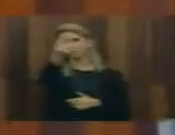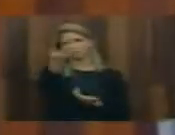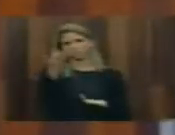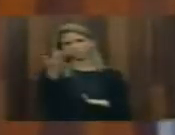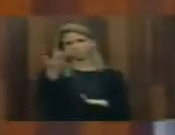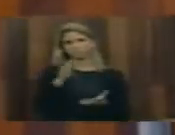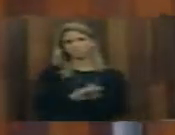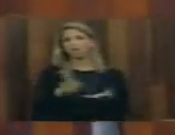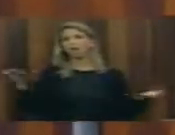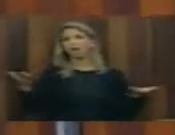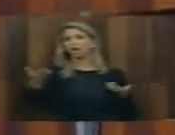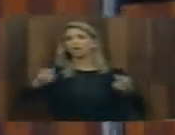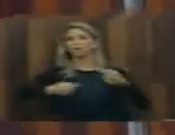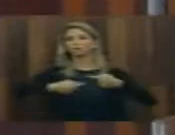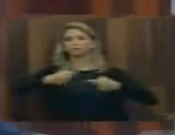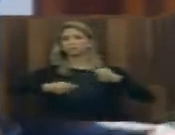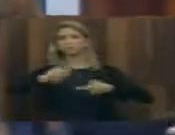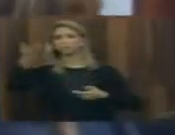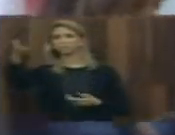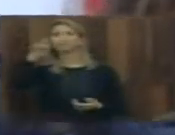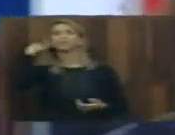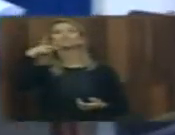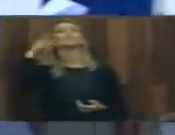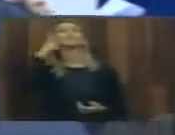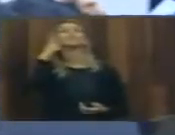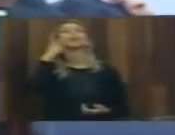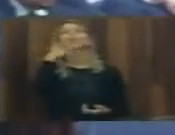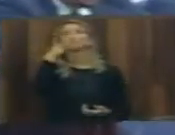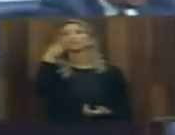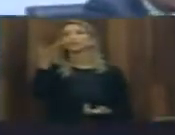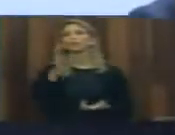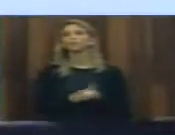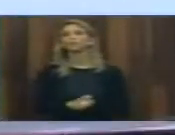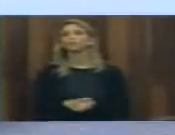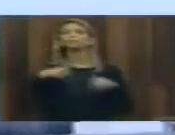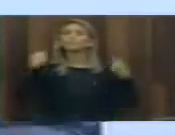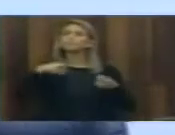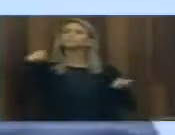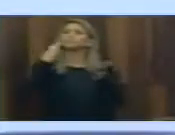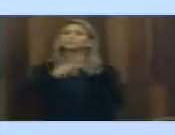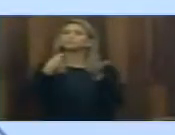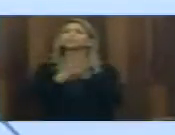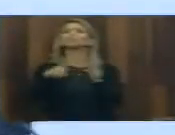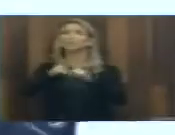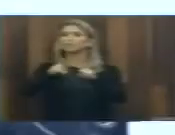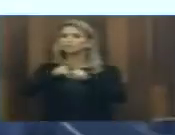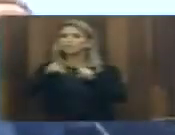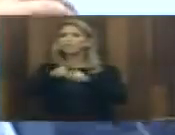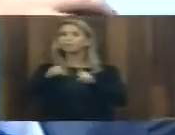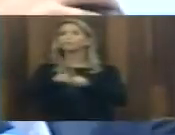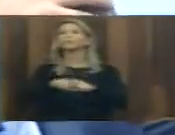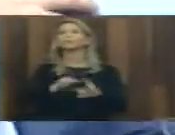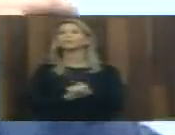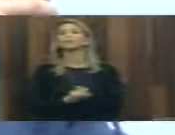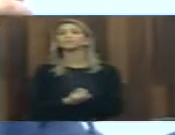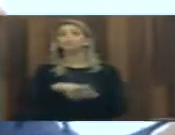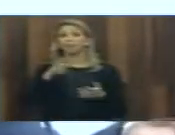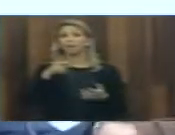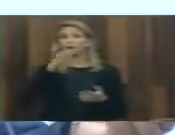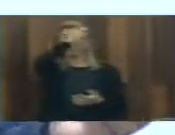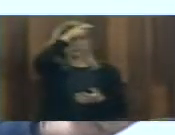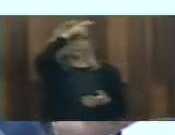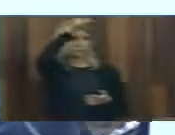Continue em discussão. Para discutir, vereador Rafael Pessanha. Só para reforçar, o principal argumento, né, a prefeitura